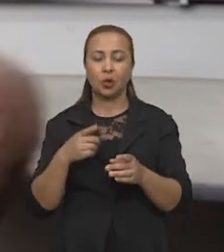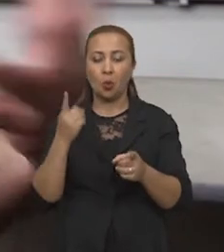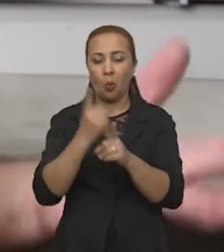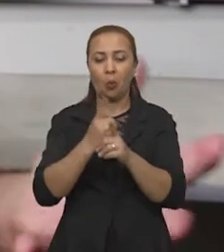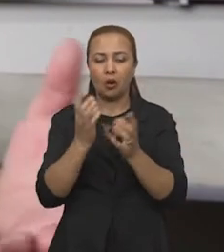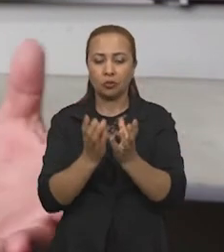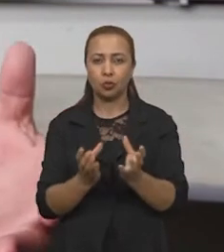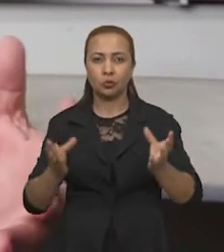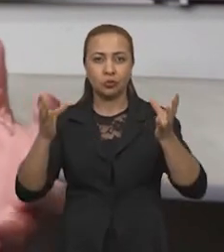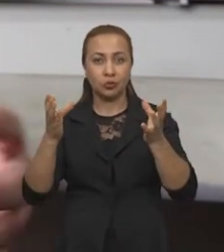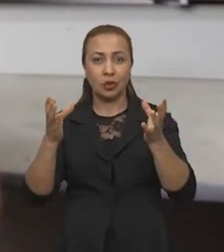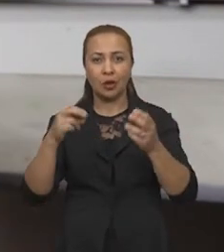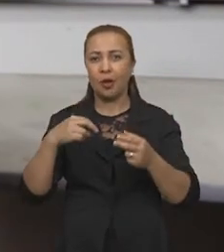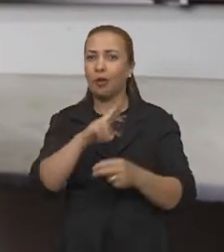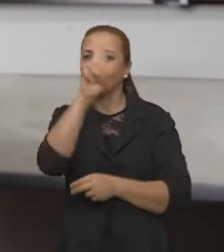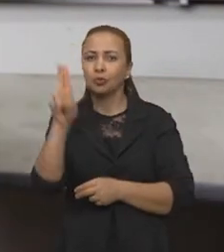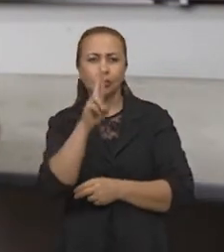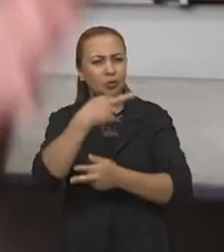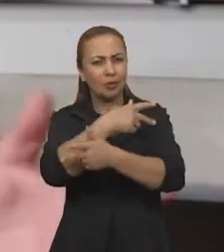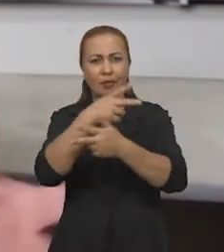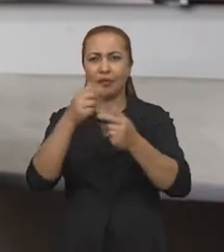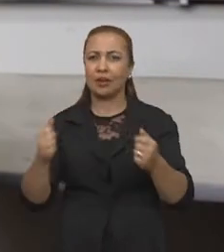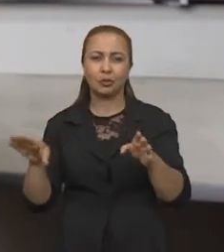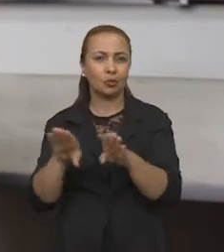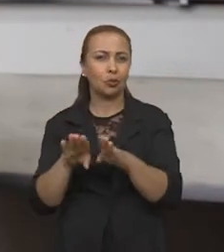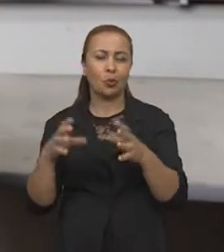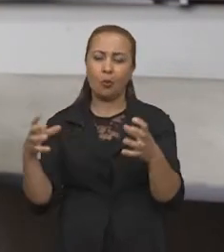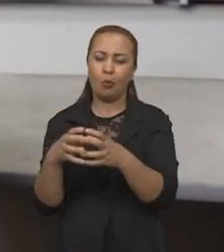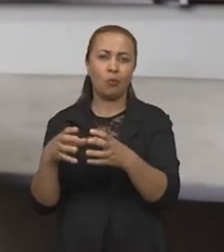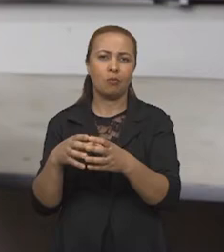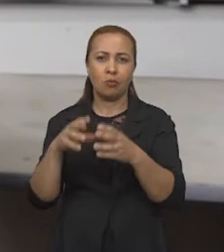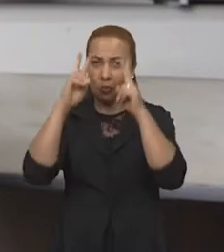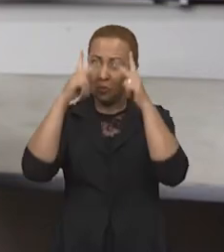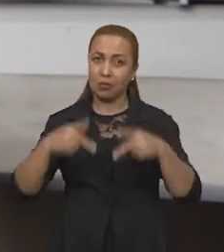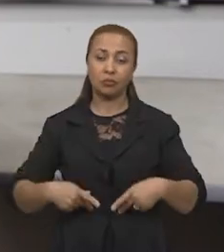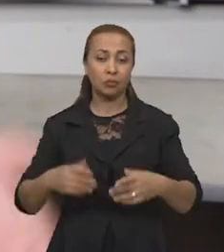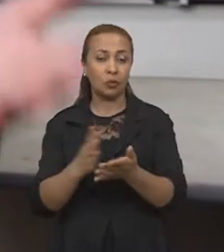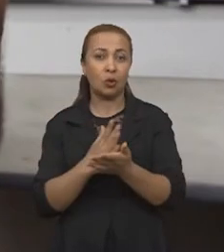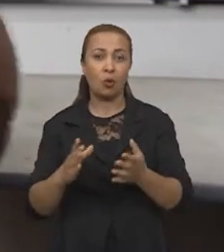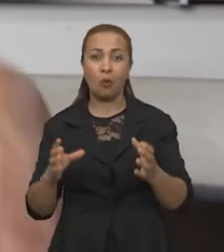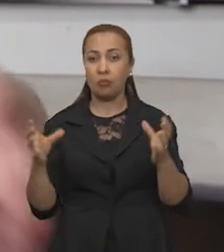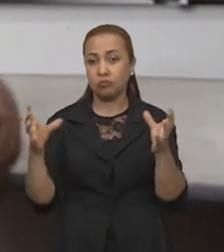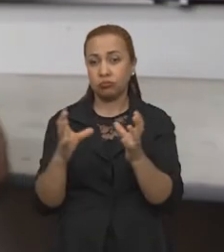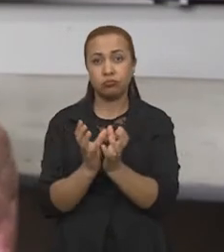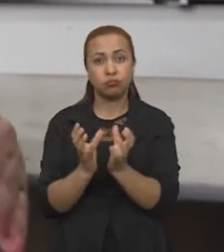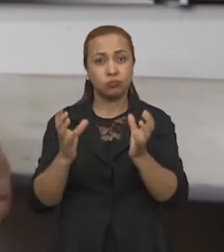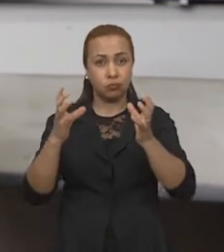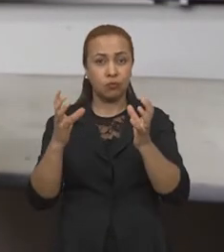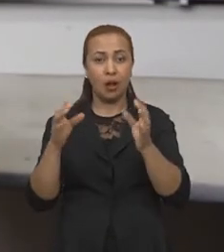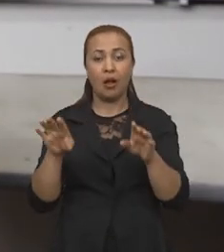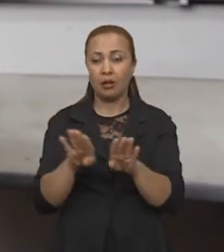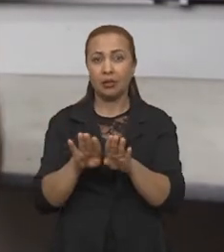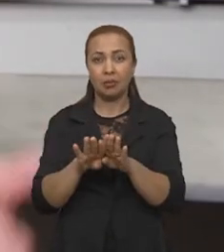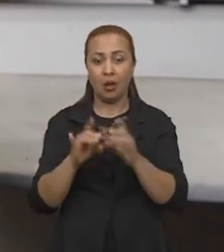bastante tigelas de usos diversos, né, desses grupos humanos. E em algumas dessas tigelas e até